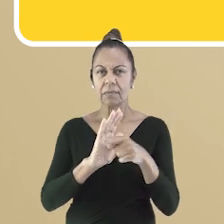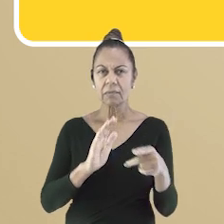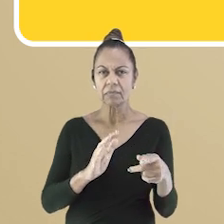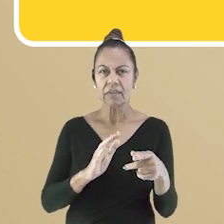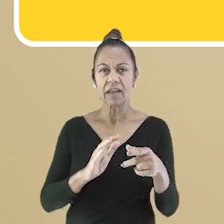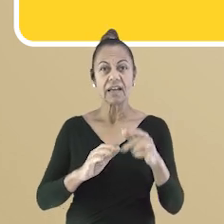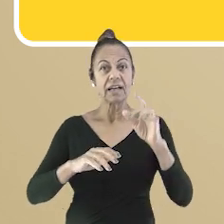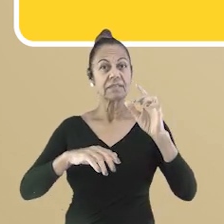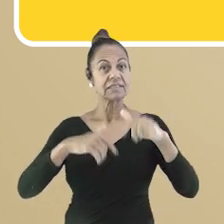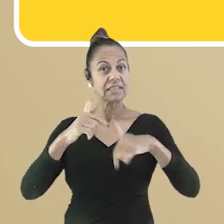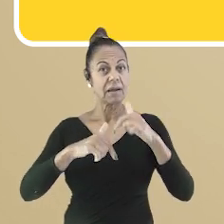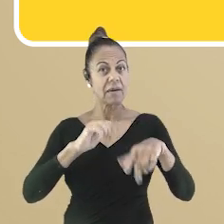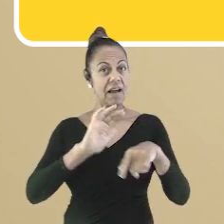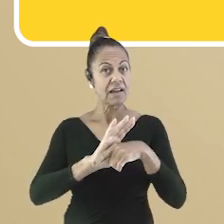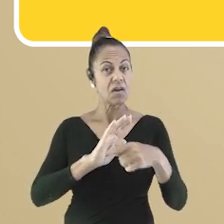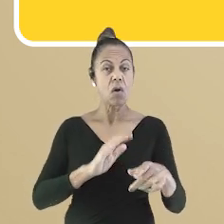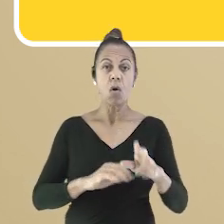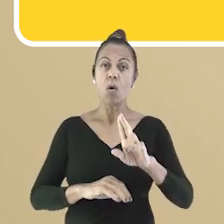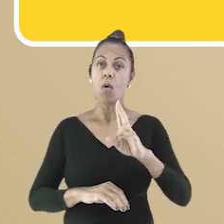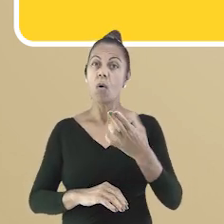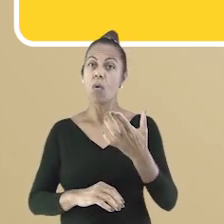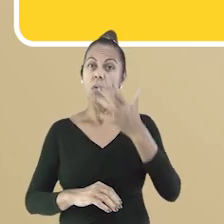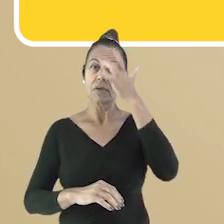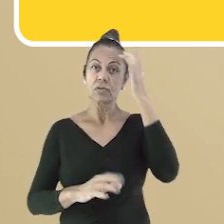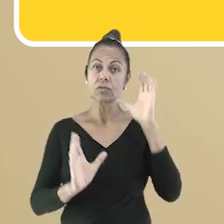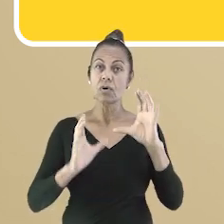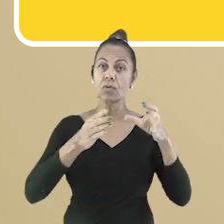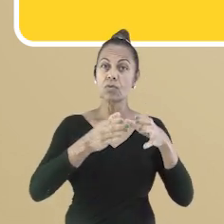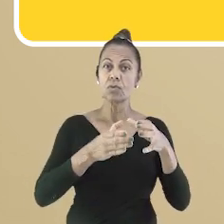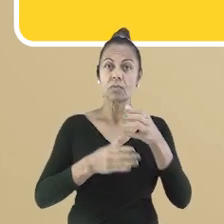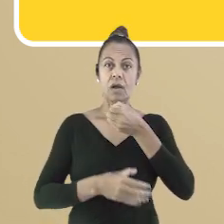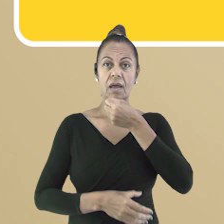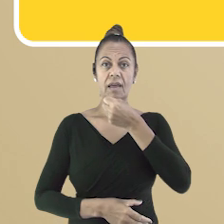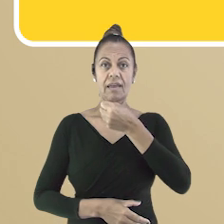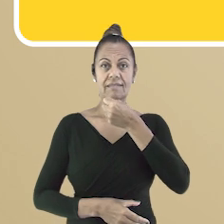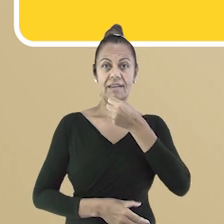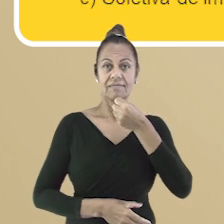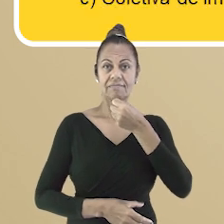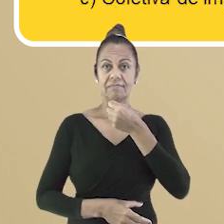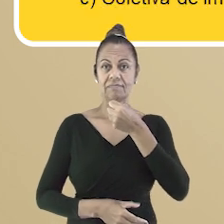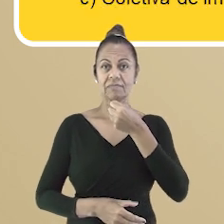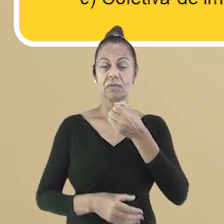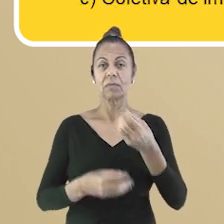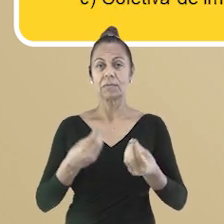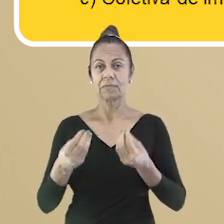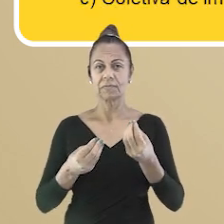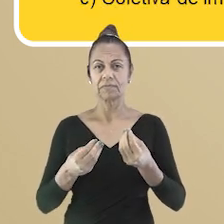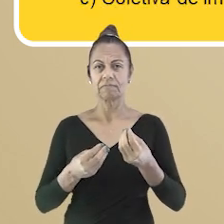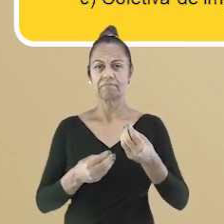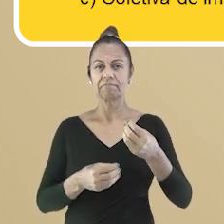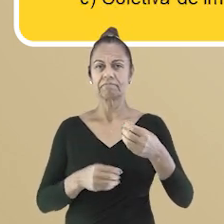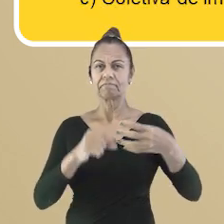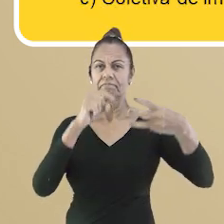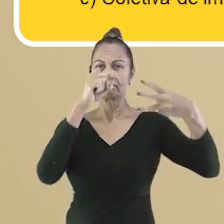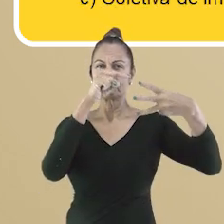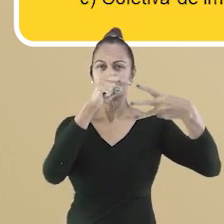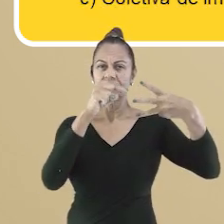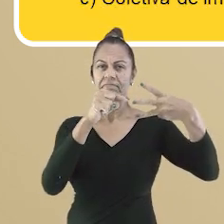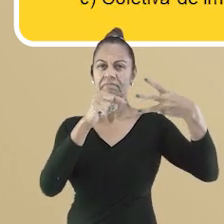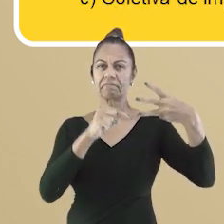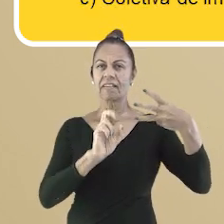jornalística? Letra B, entrevista de emprego? Ou letra C, coletiva de